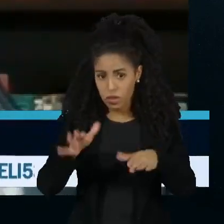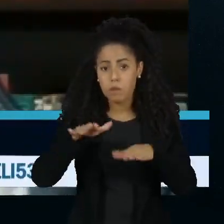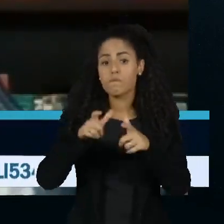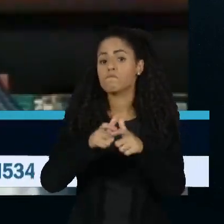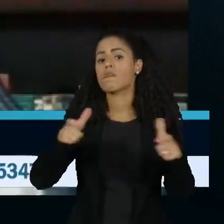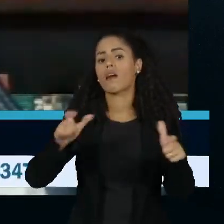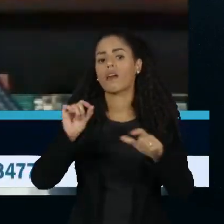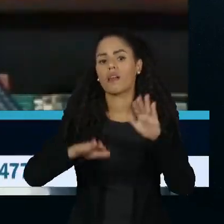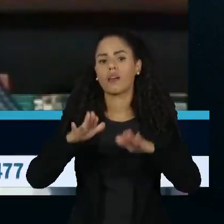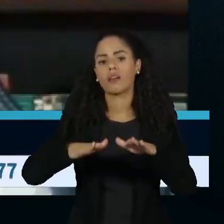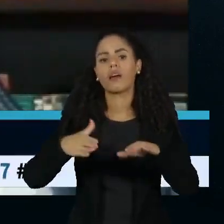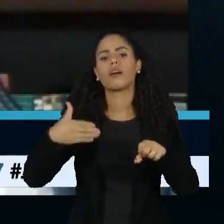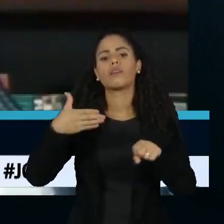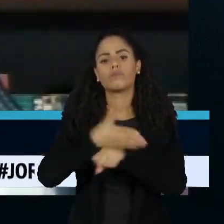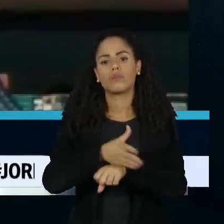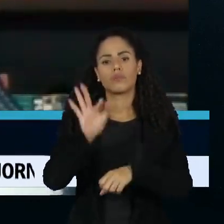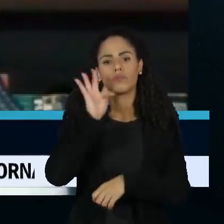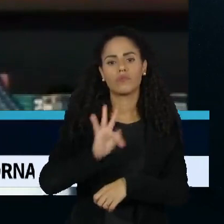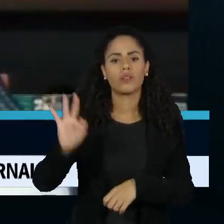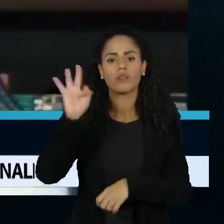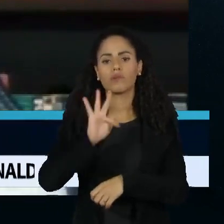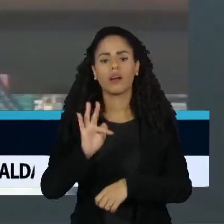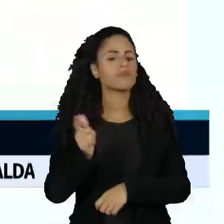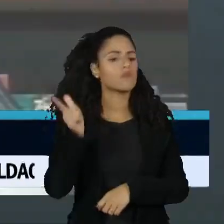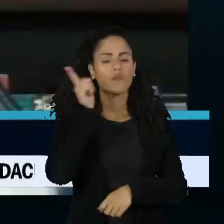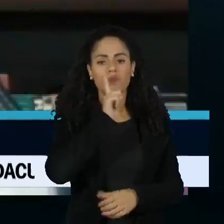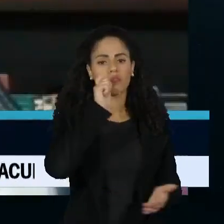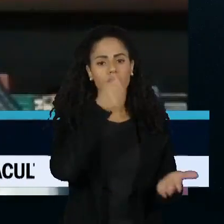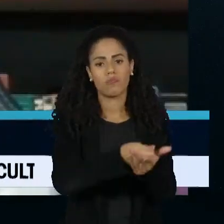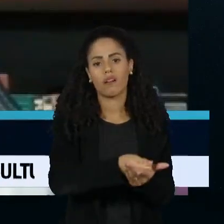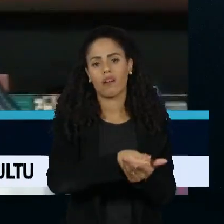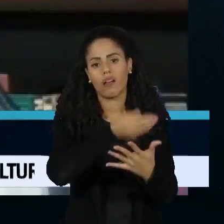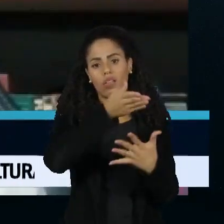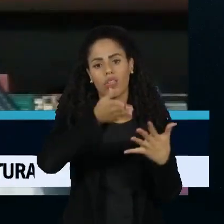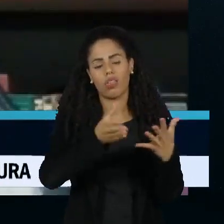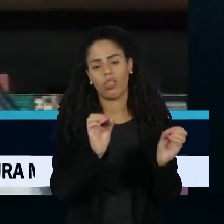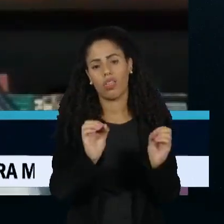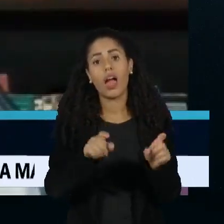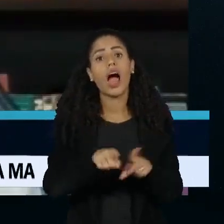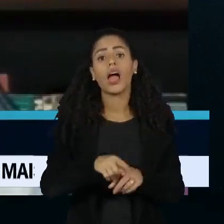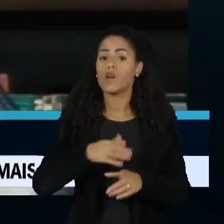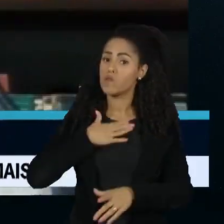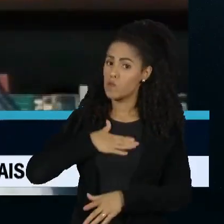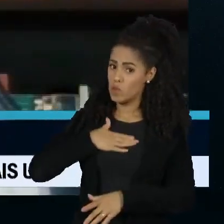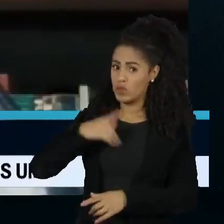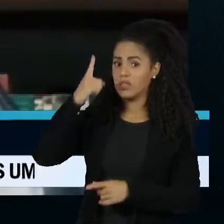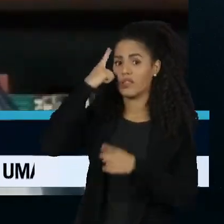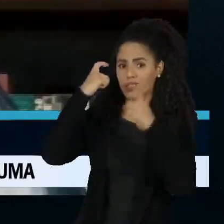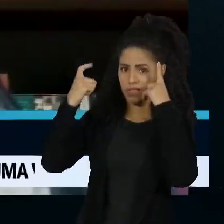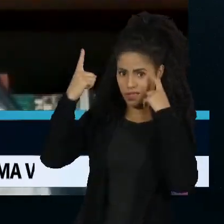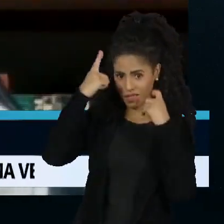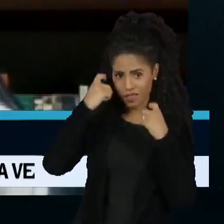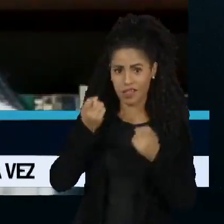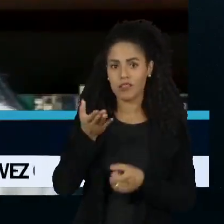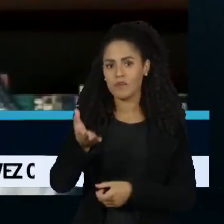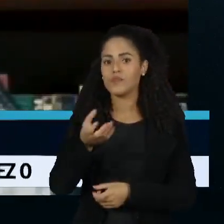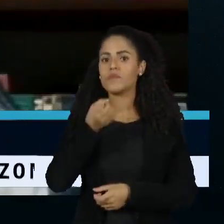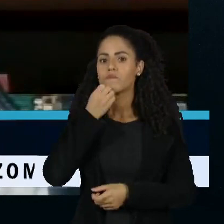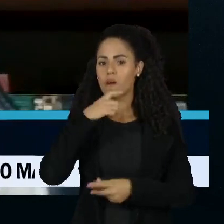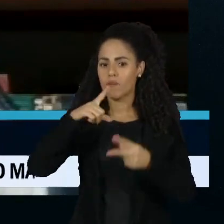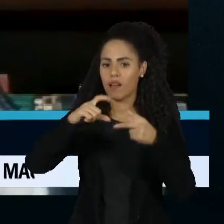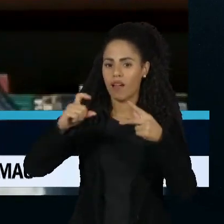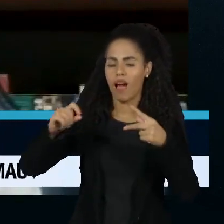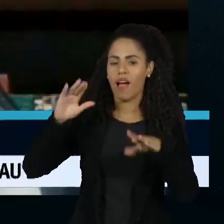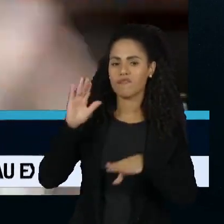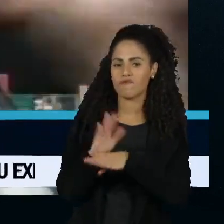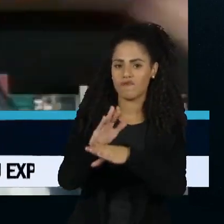muitos entram no ensino superior e depois não conseguem mais pagar. Eu gostei da ideia da, entre aspas, vaquinha,